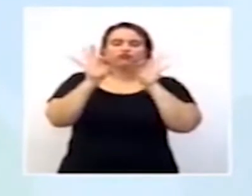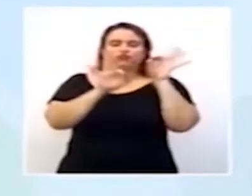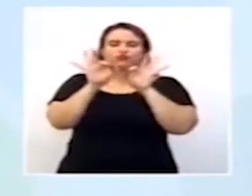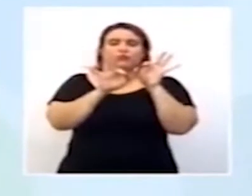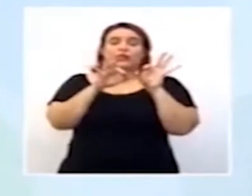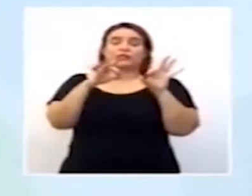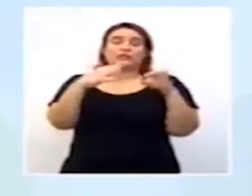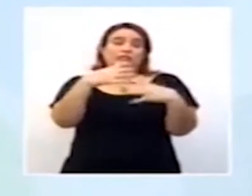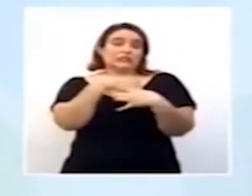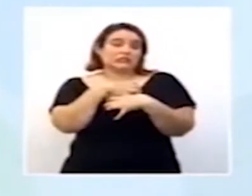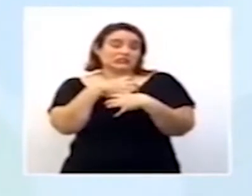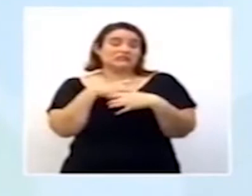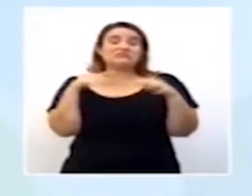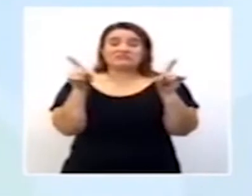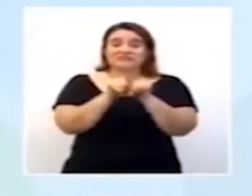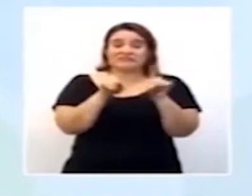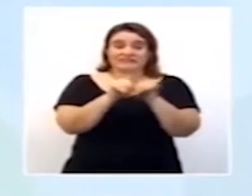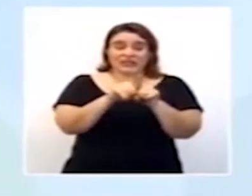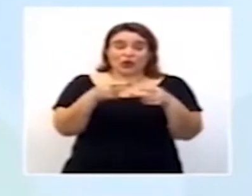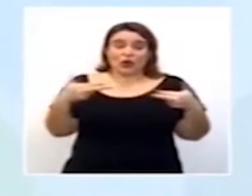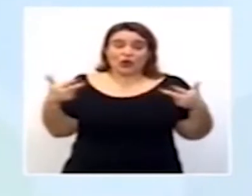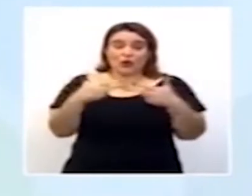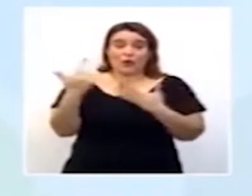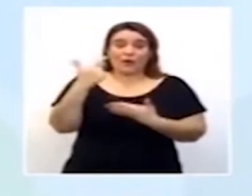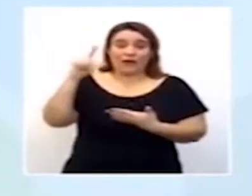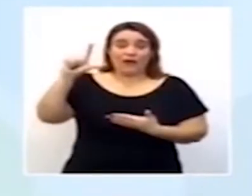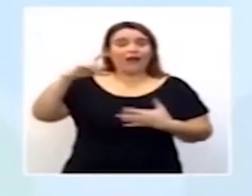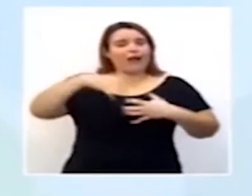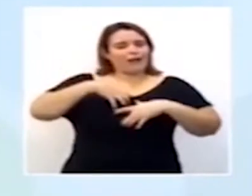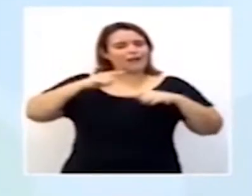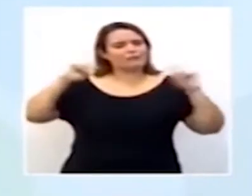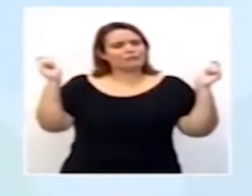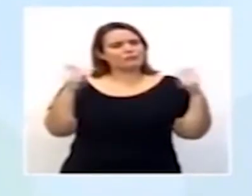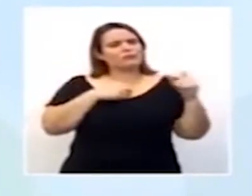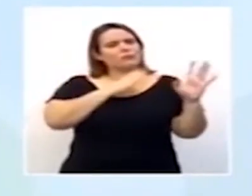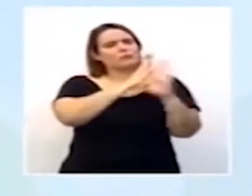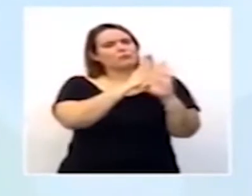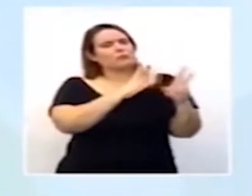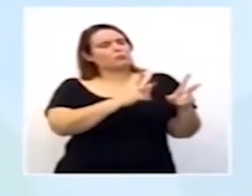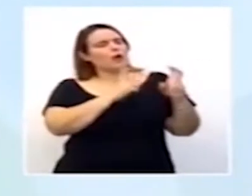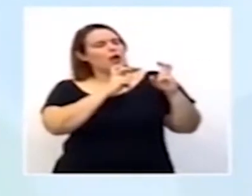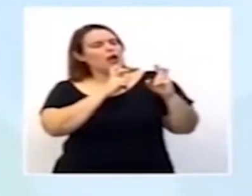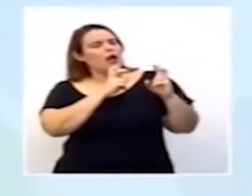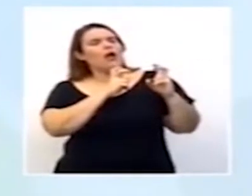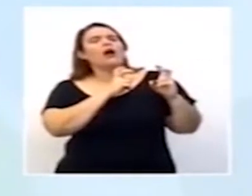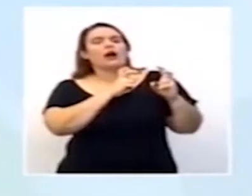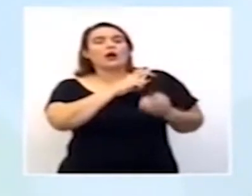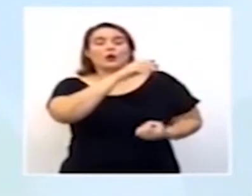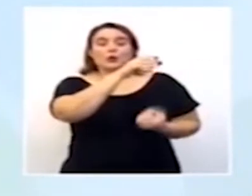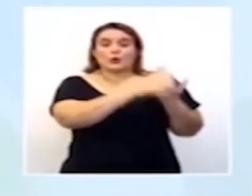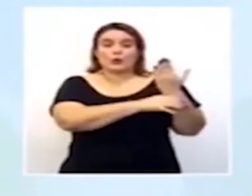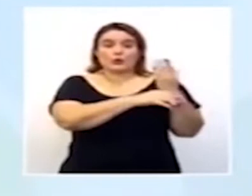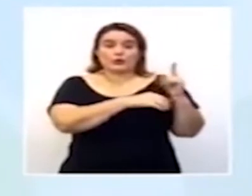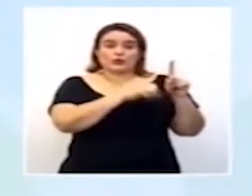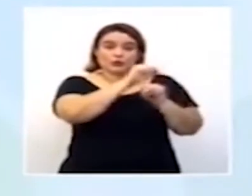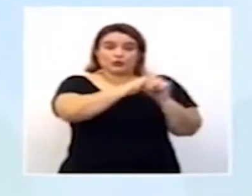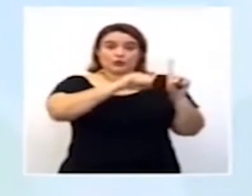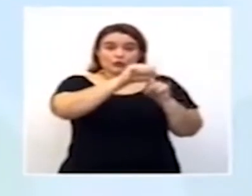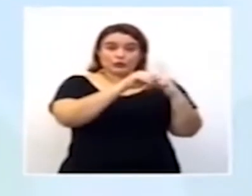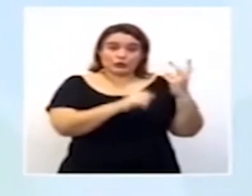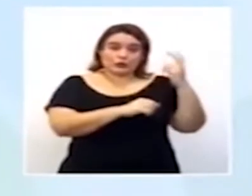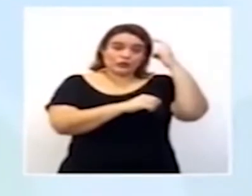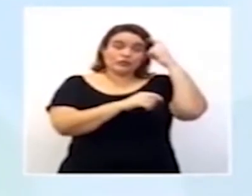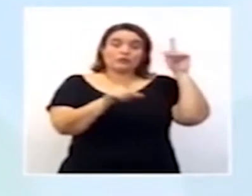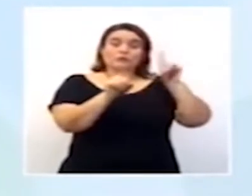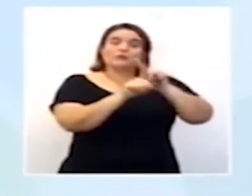estilo entre outros aspectos que em muitas situações possibilita a identificação da origem sociocultural e geográfica dos falantes